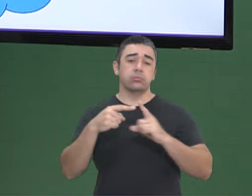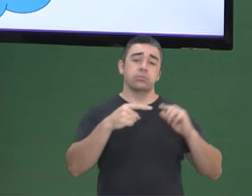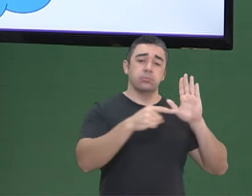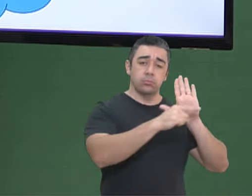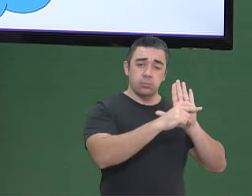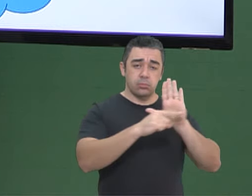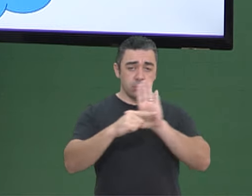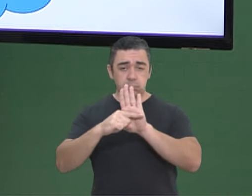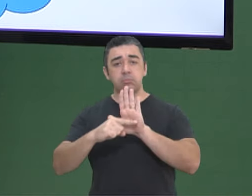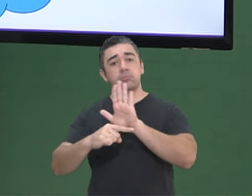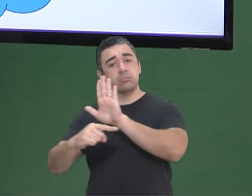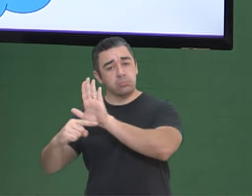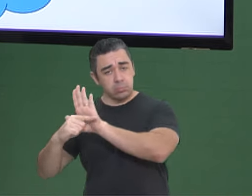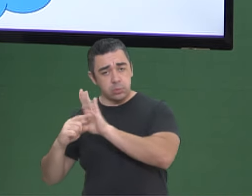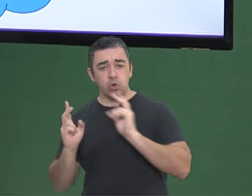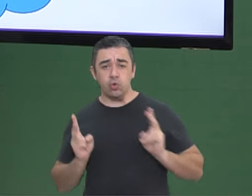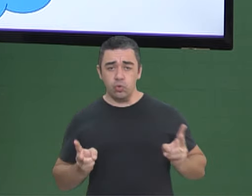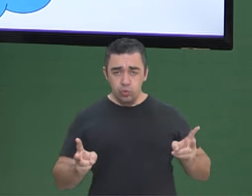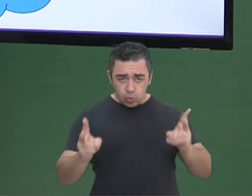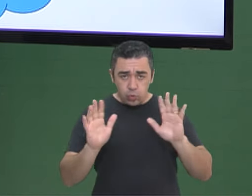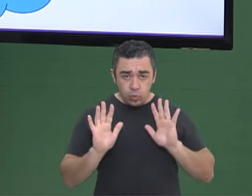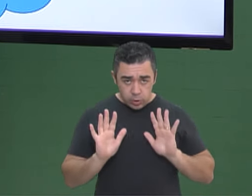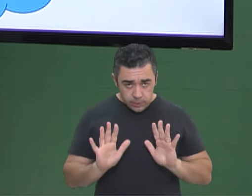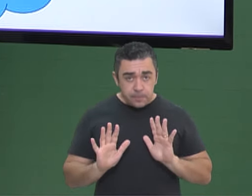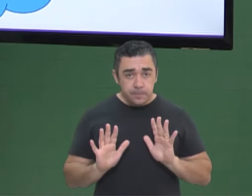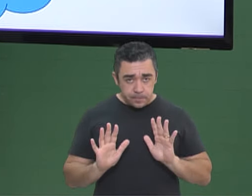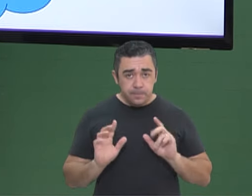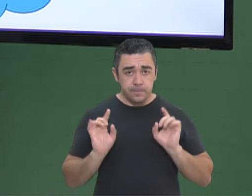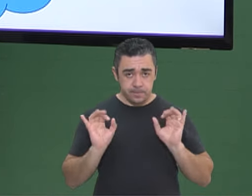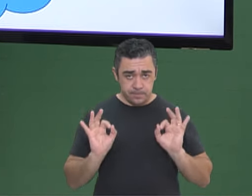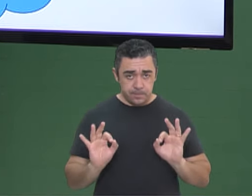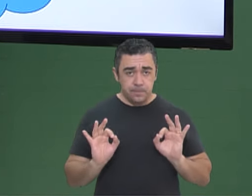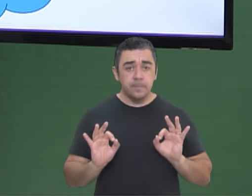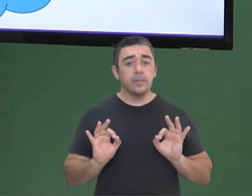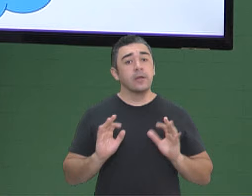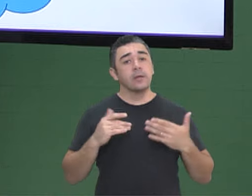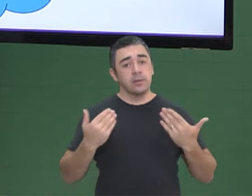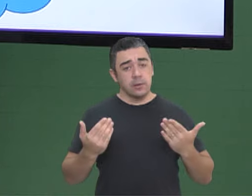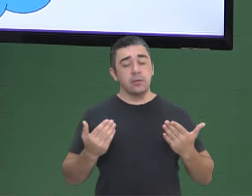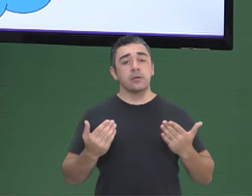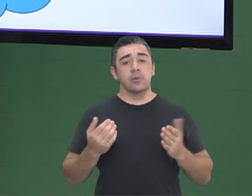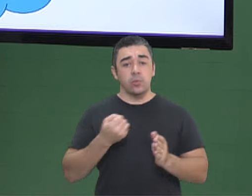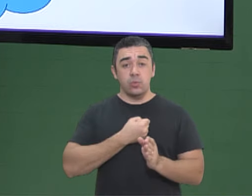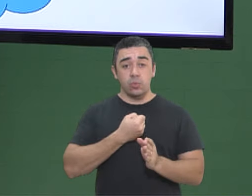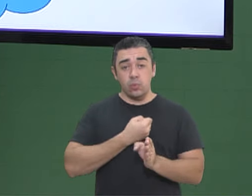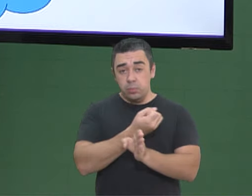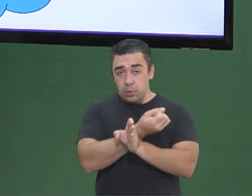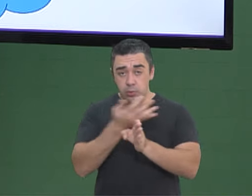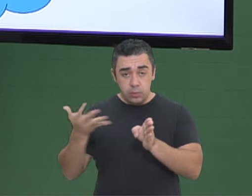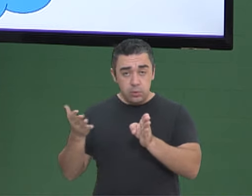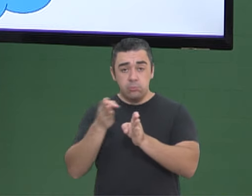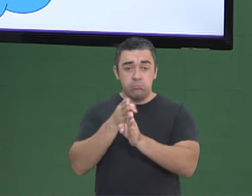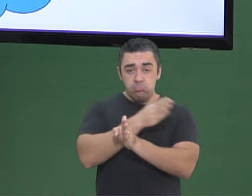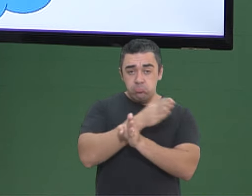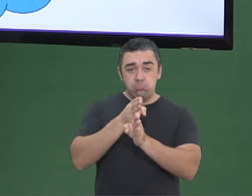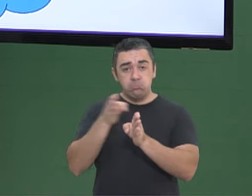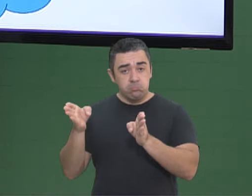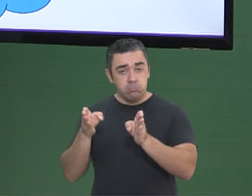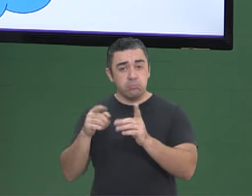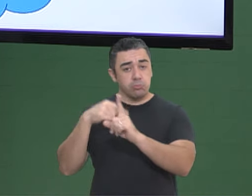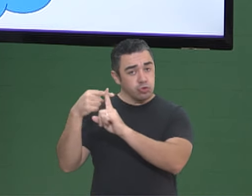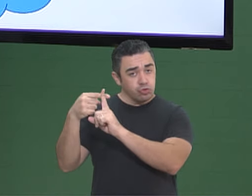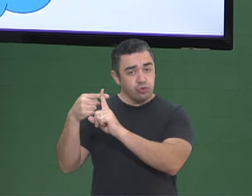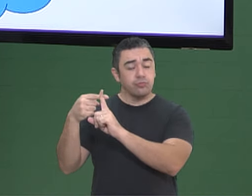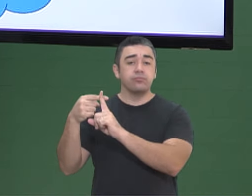sinais diferentes, subtraio os módulos e mantenho o sinal do número que está mais distante da origem.